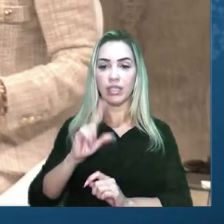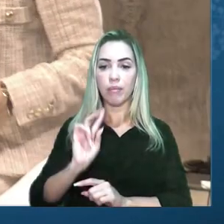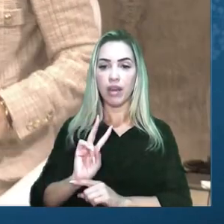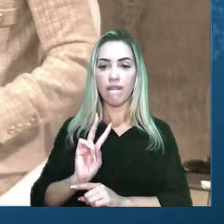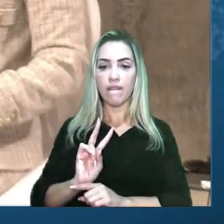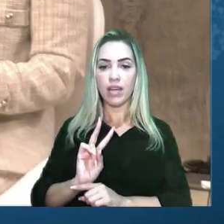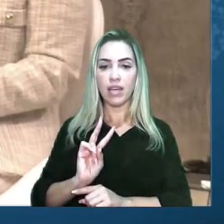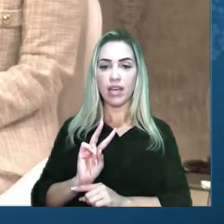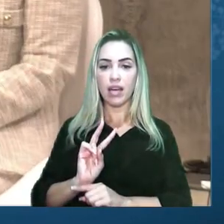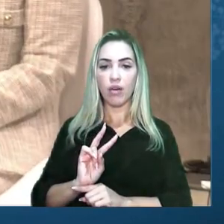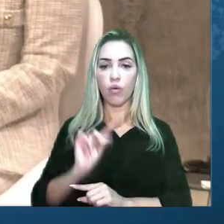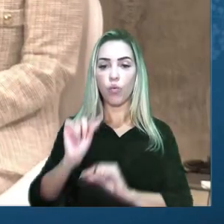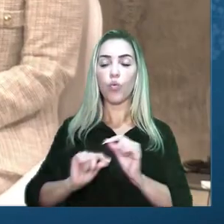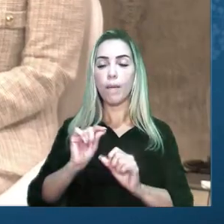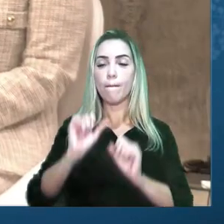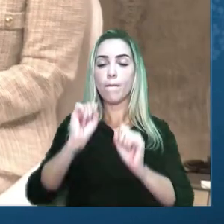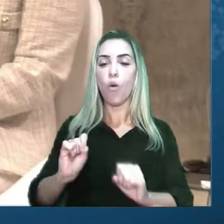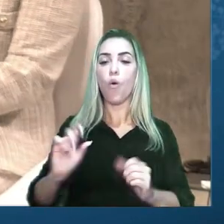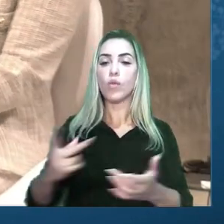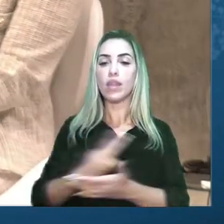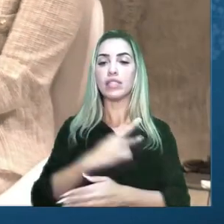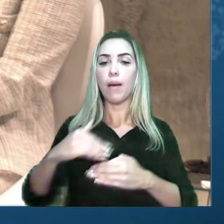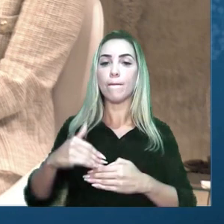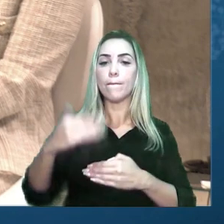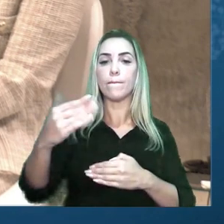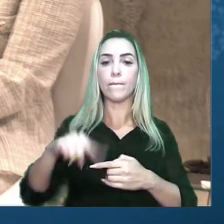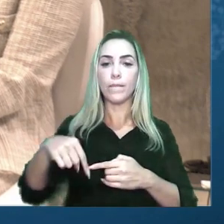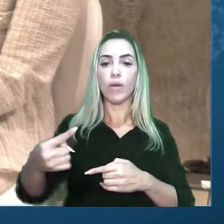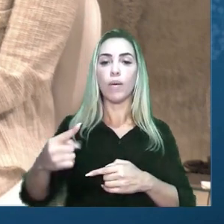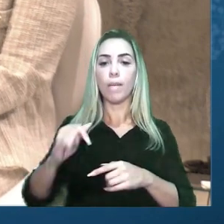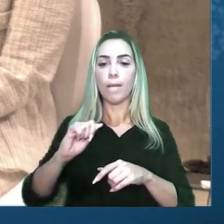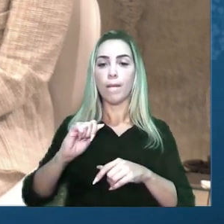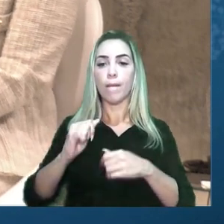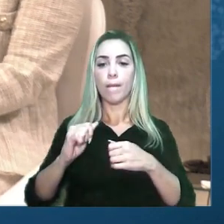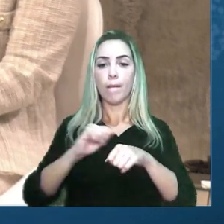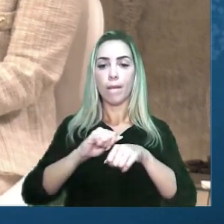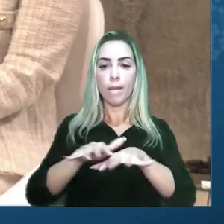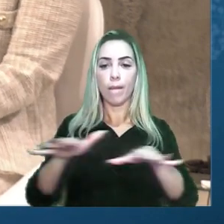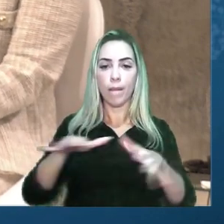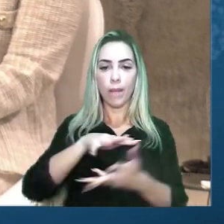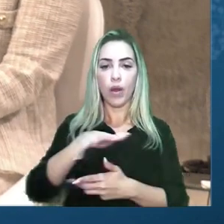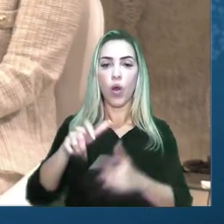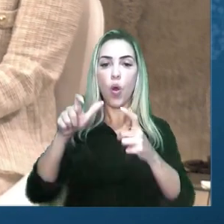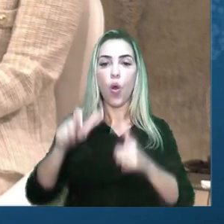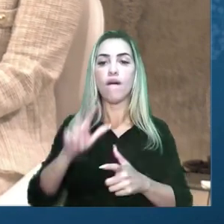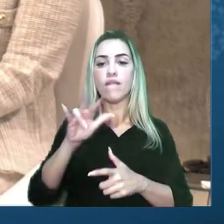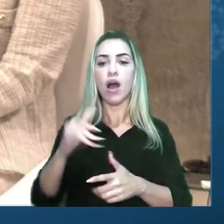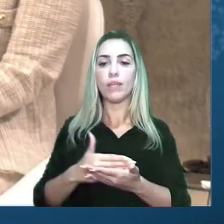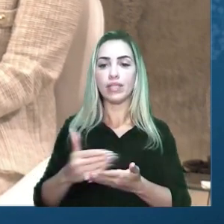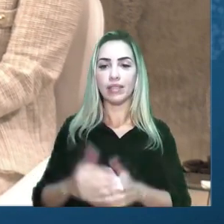o que causará a próxima pandemia e onde ela começará?